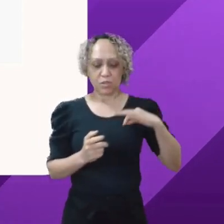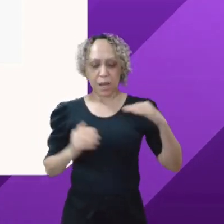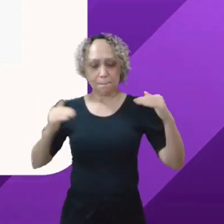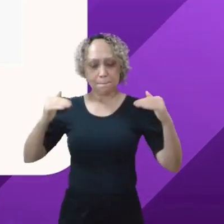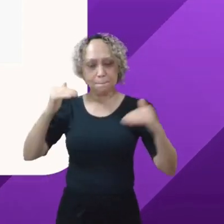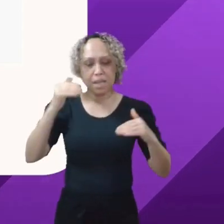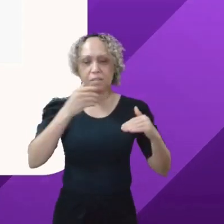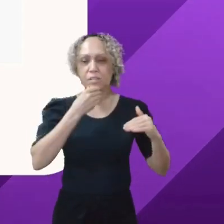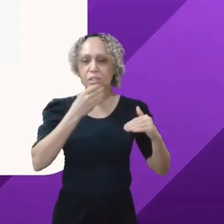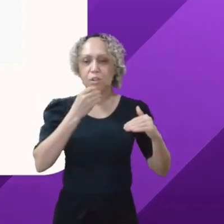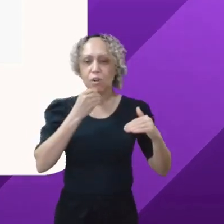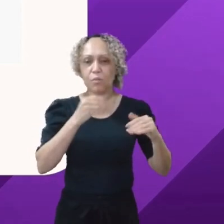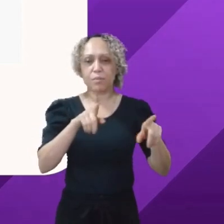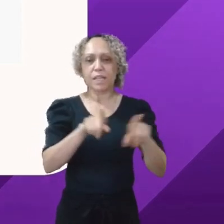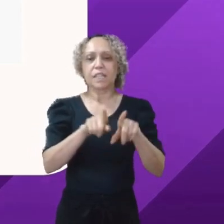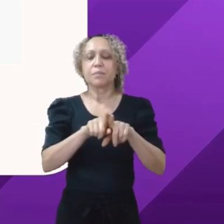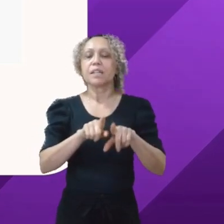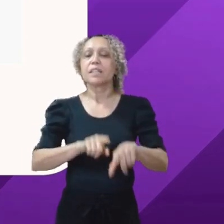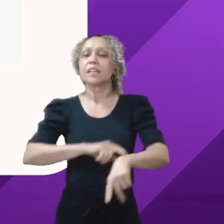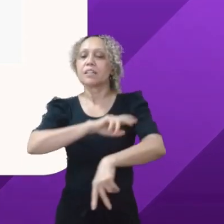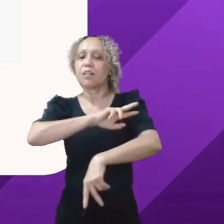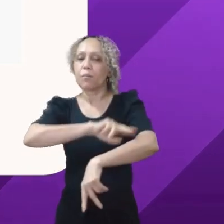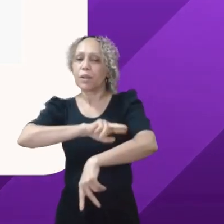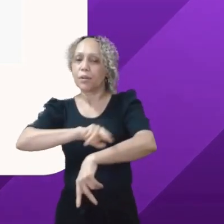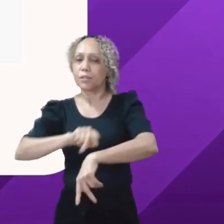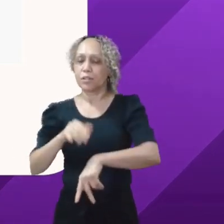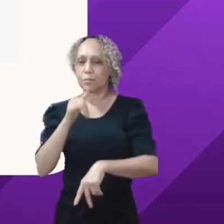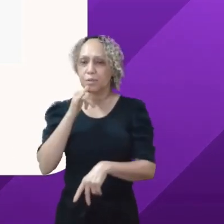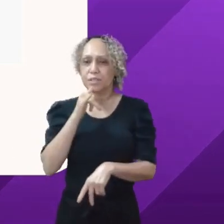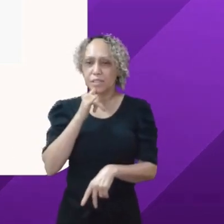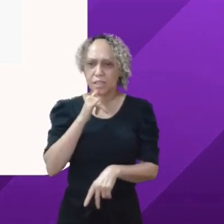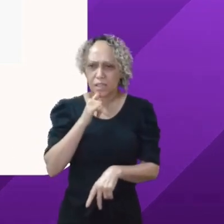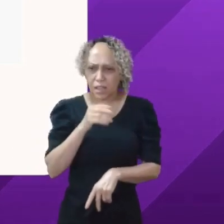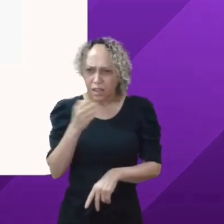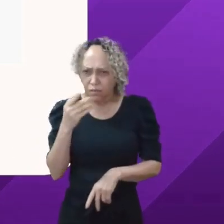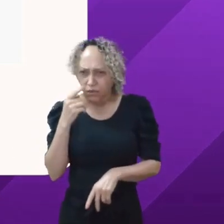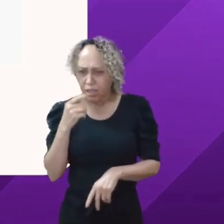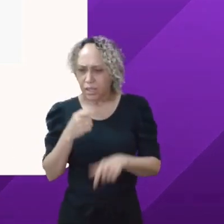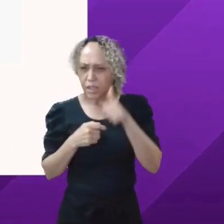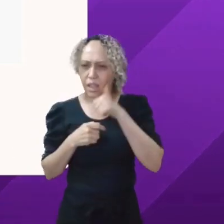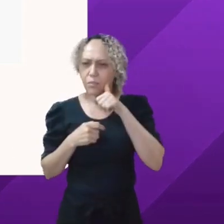recorte essencial aqui, que é o recorte de raça. Então, por exemplo, nesse caso aqui das mulheres,